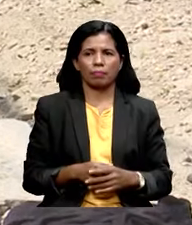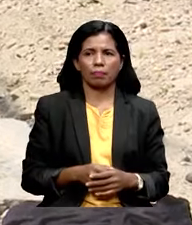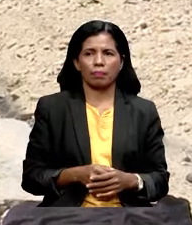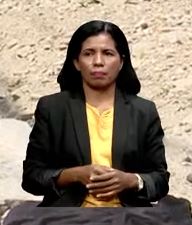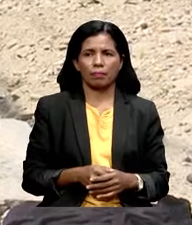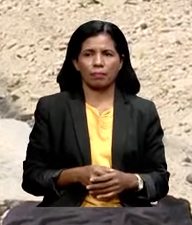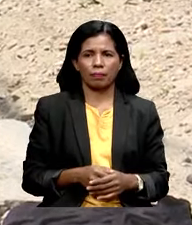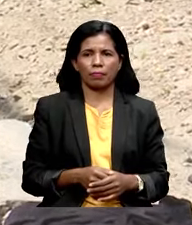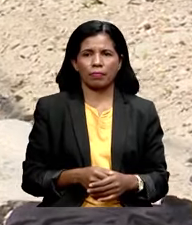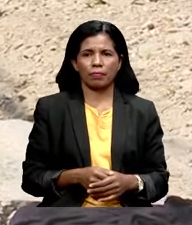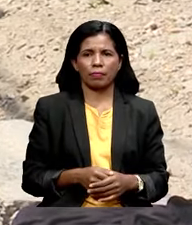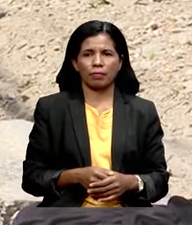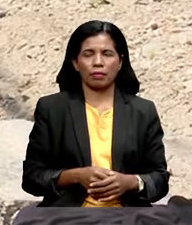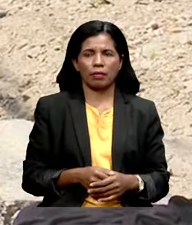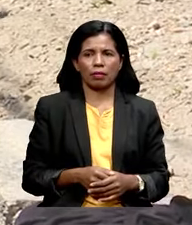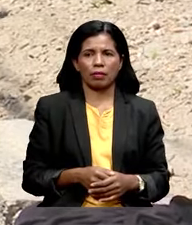Kichuali.